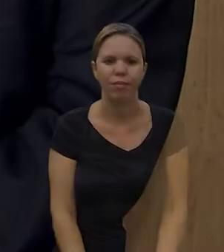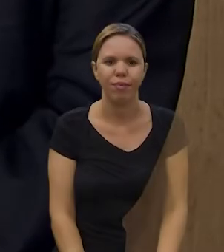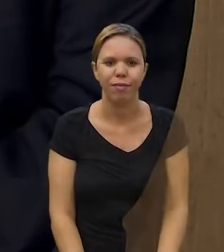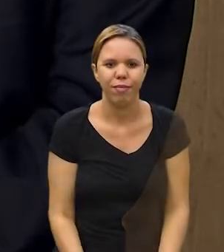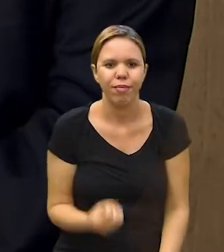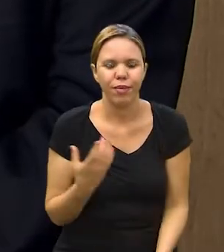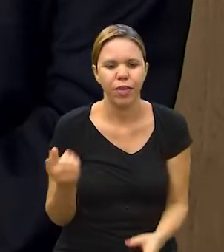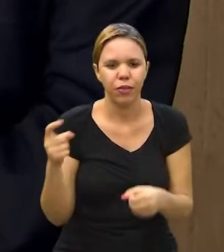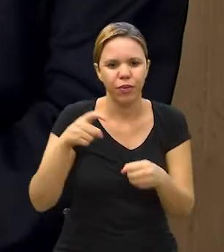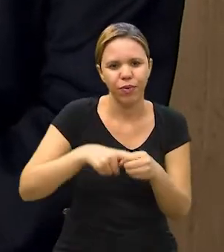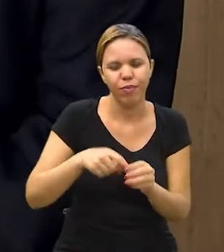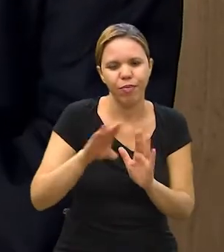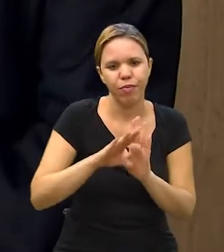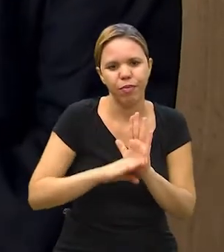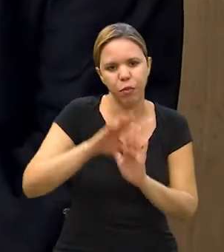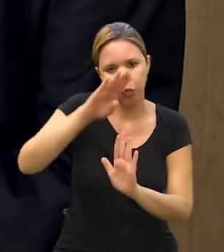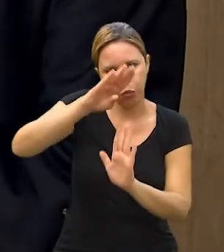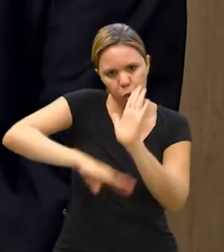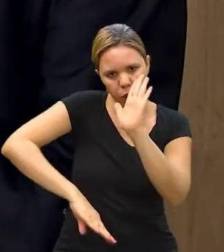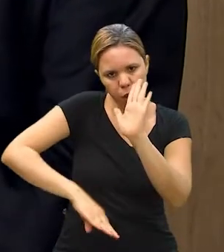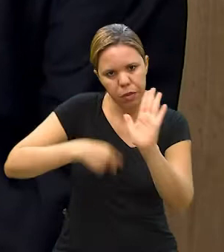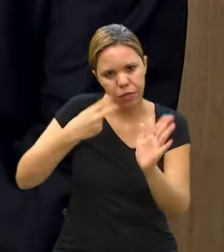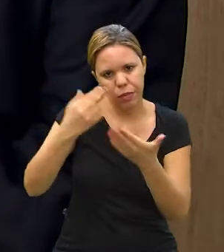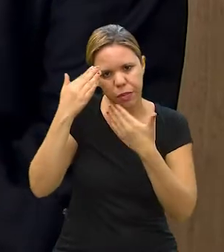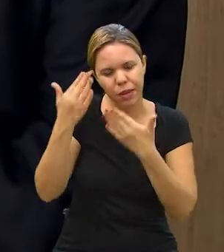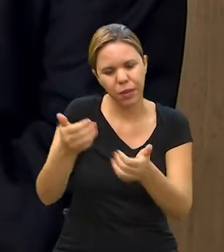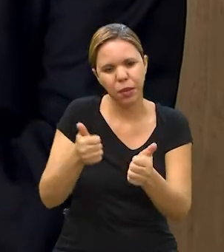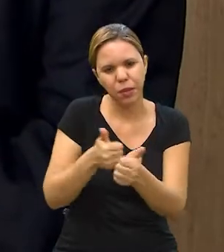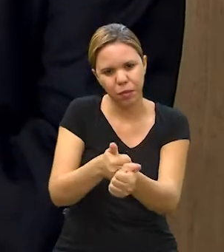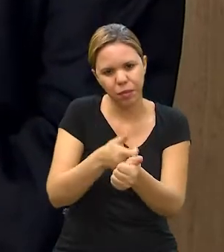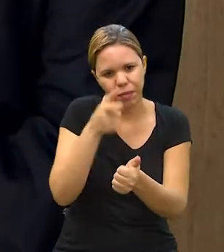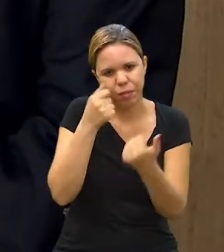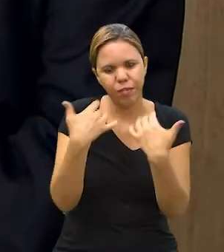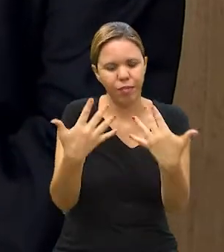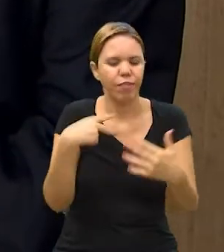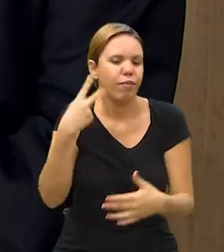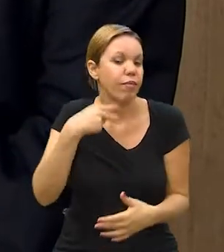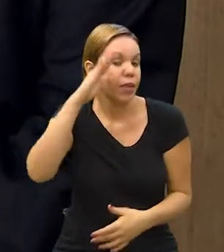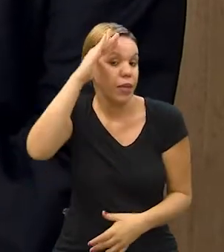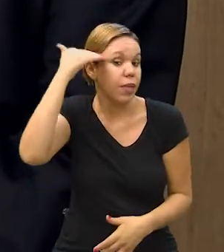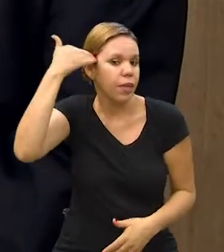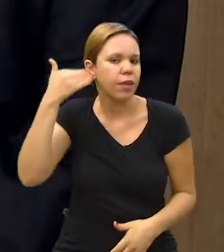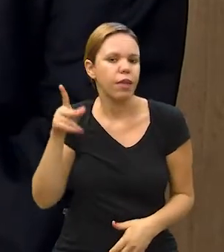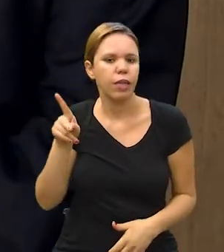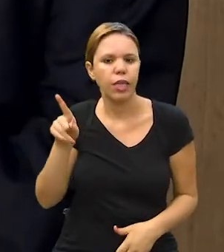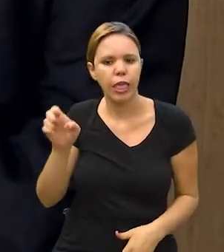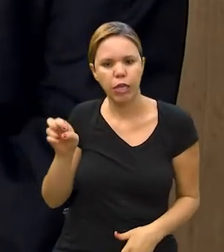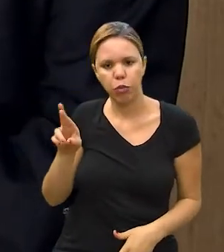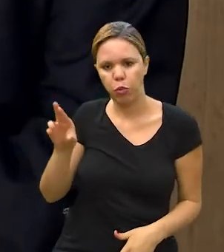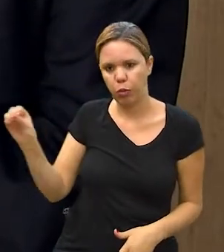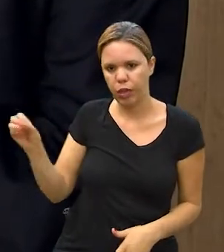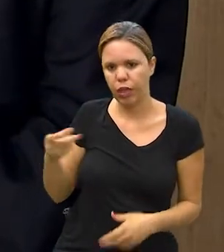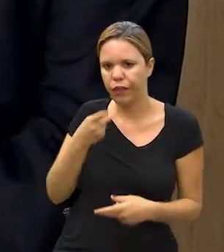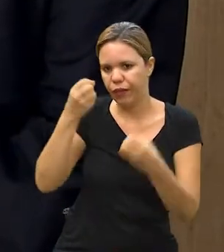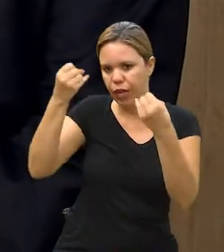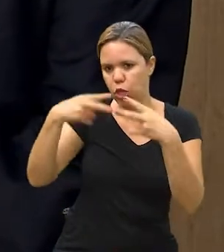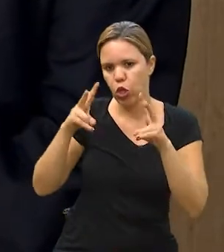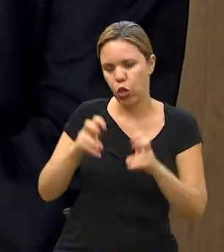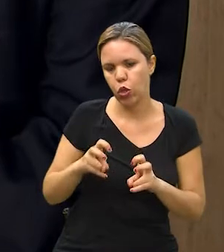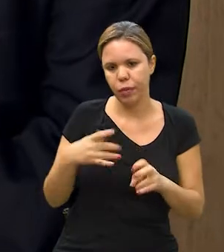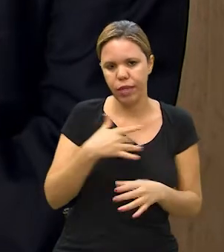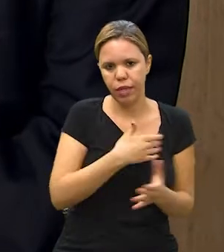Muito bem, nós estamos de volta aqui com o Em Pauta. Muito obrigado pela sua audiência. O vereador Pedro Tourinho estava aqui falando a respeito da saúde no